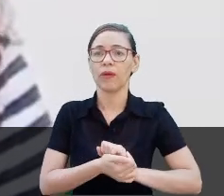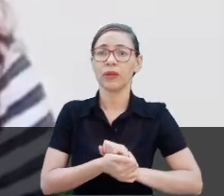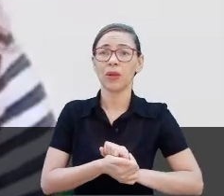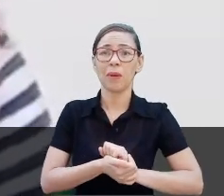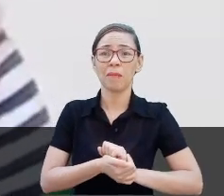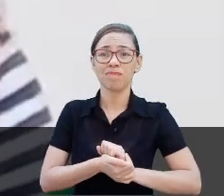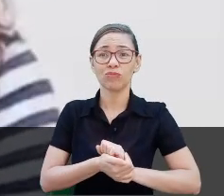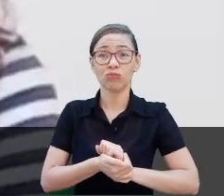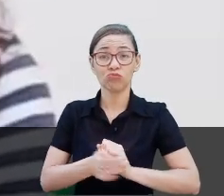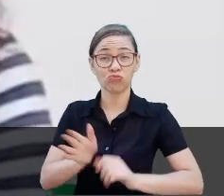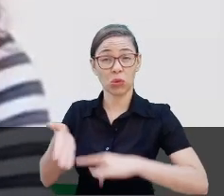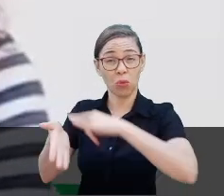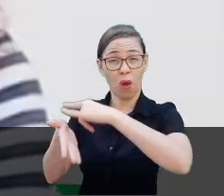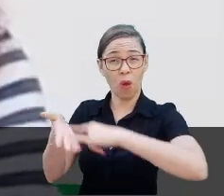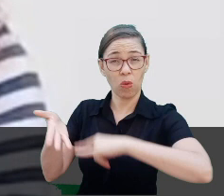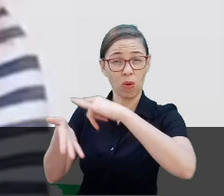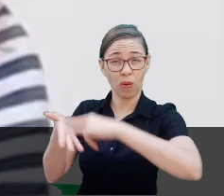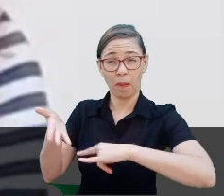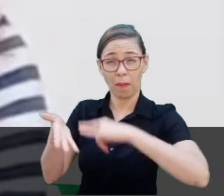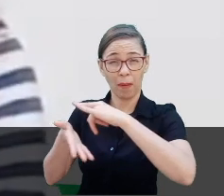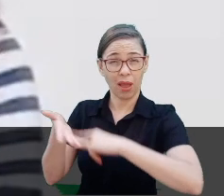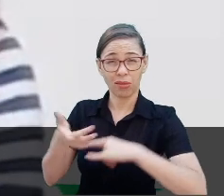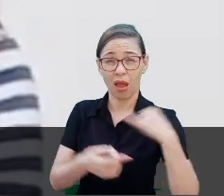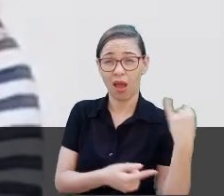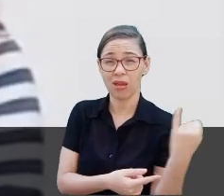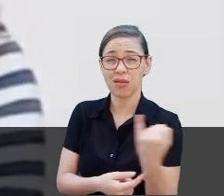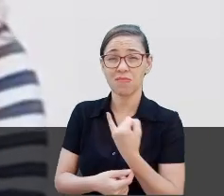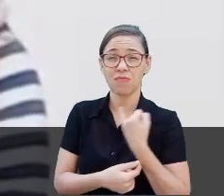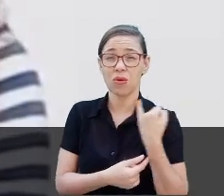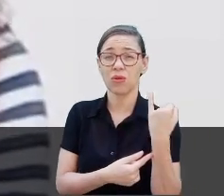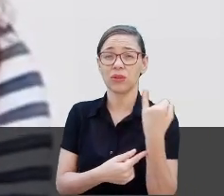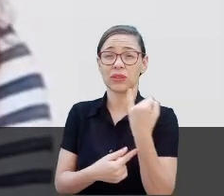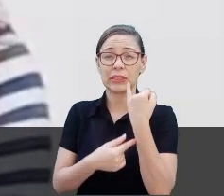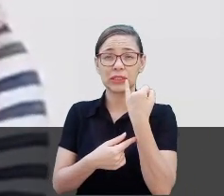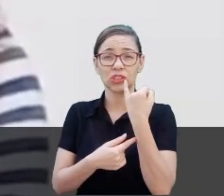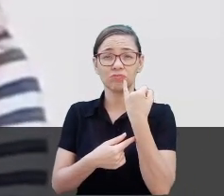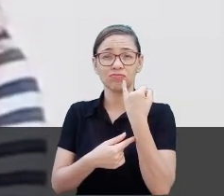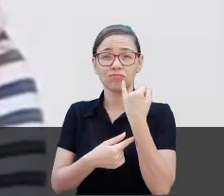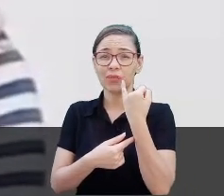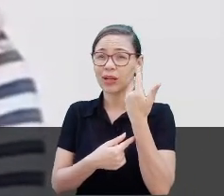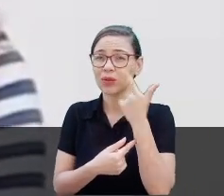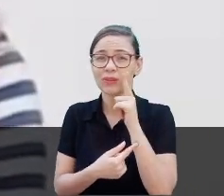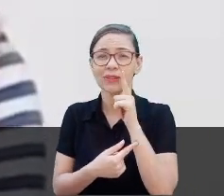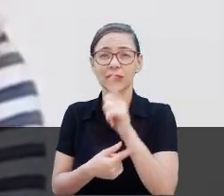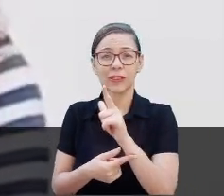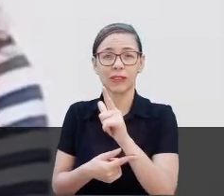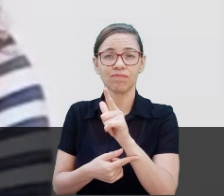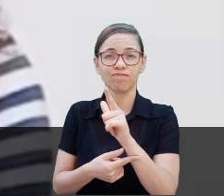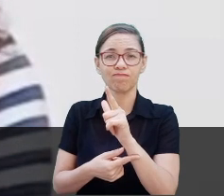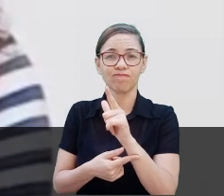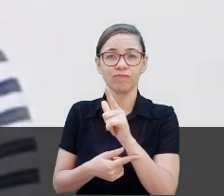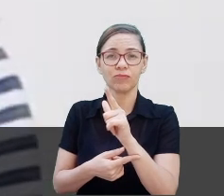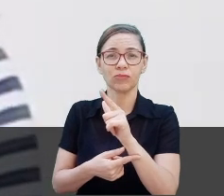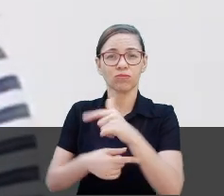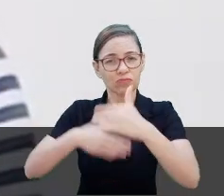legislativos e documentais e marcos institucionais no Brasil, é um primeiro grande documento que afirma a despatologização como